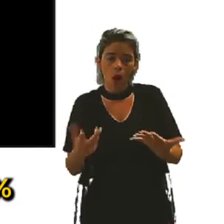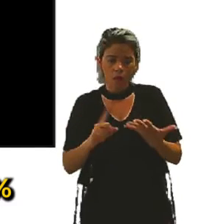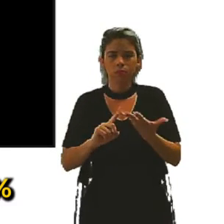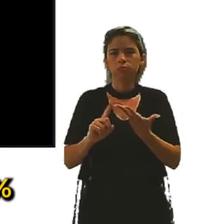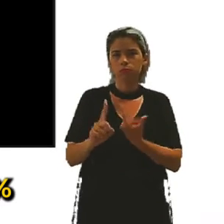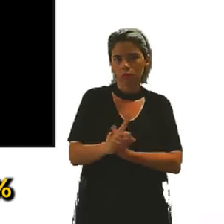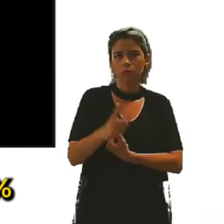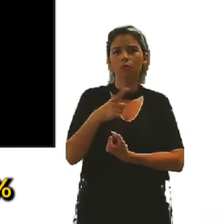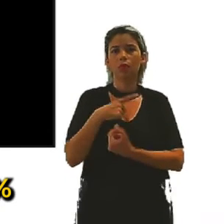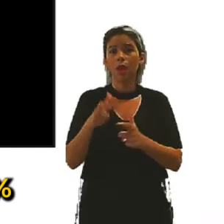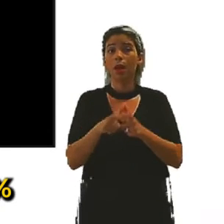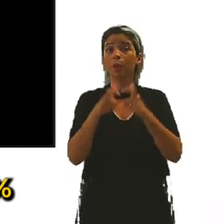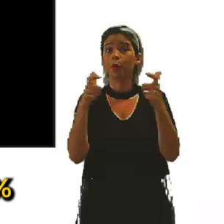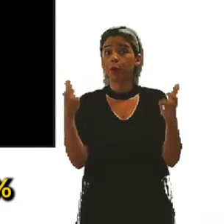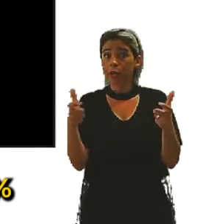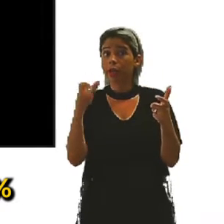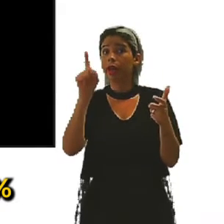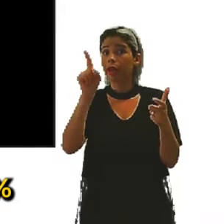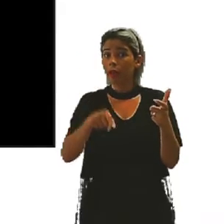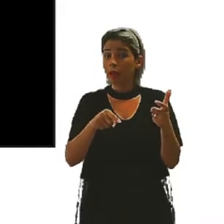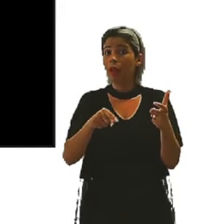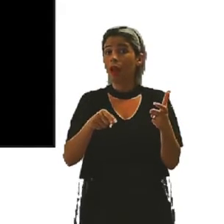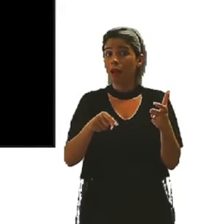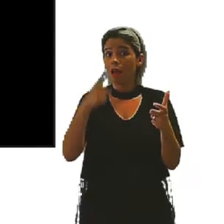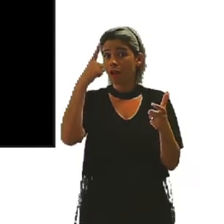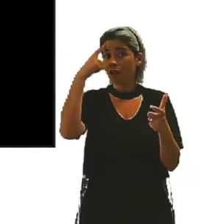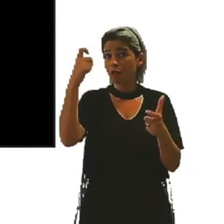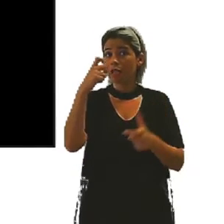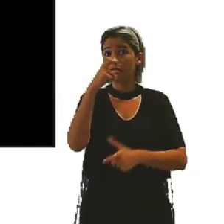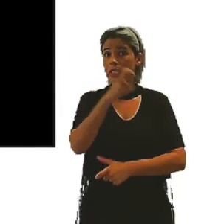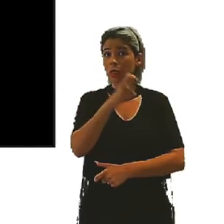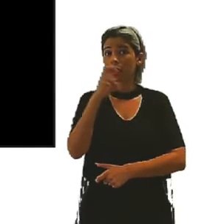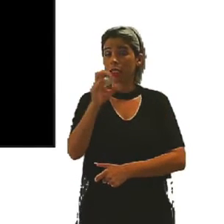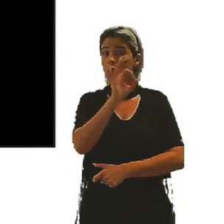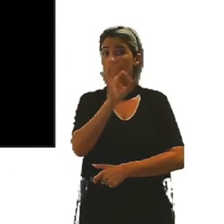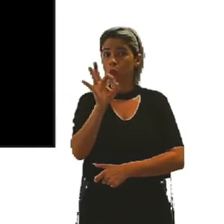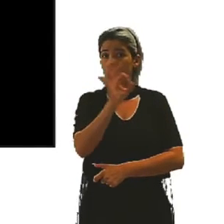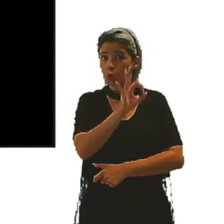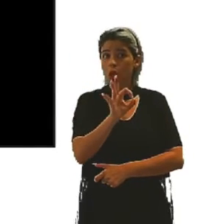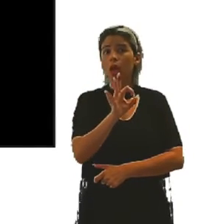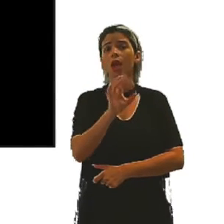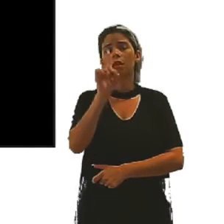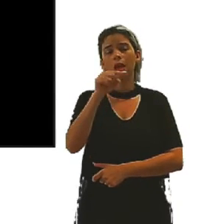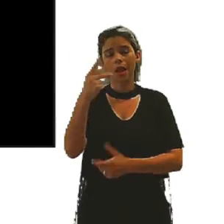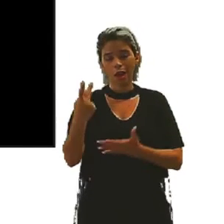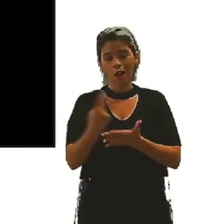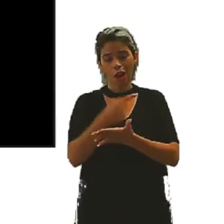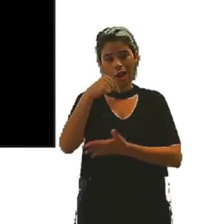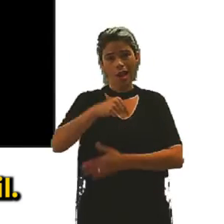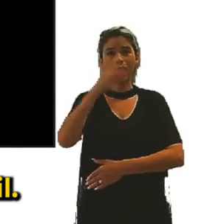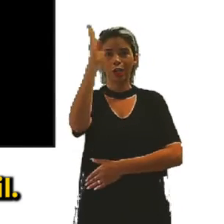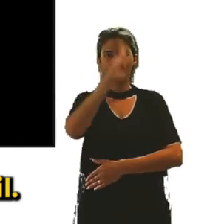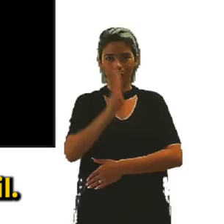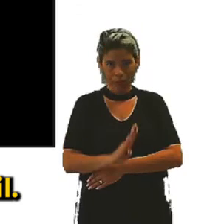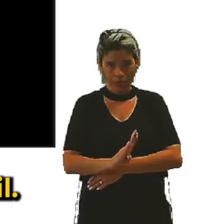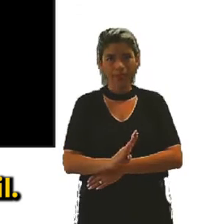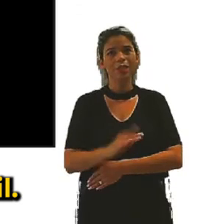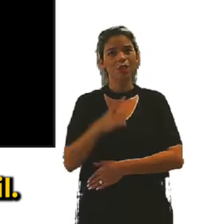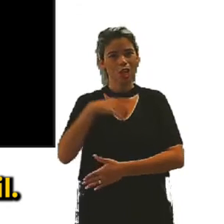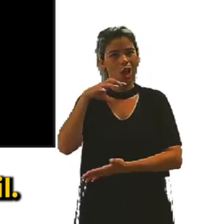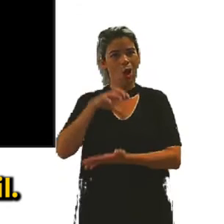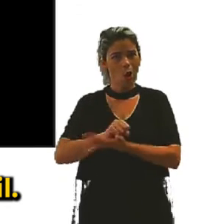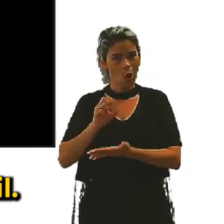mapa da violência aponta que 55,1% das ocorrências no Brasil, né, os dados aqui